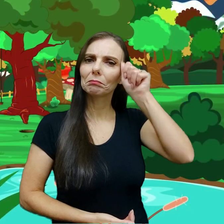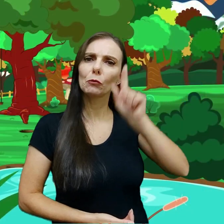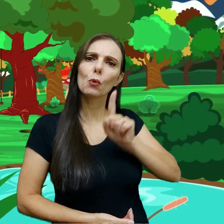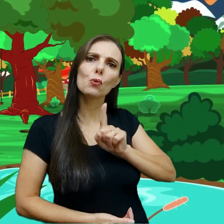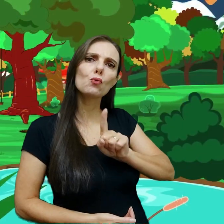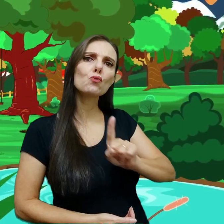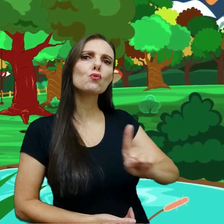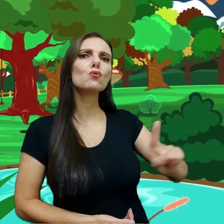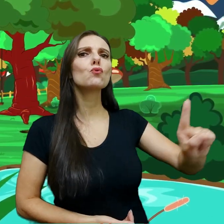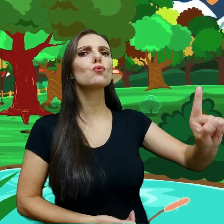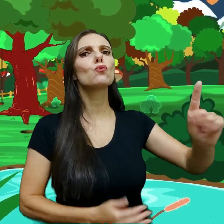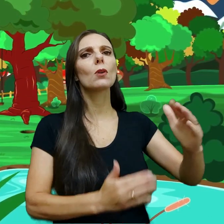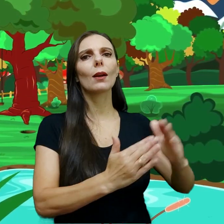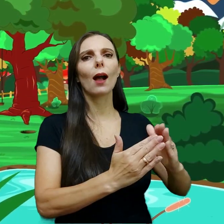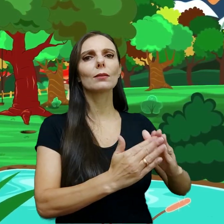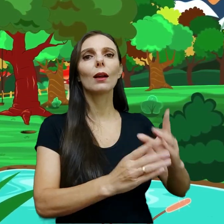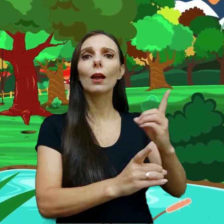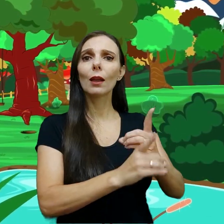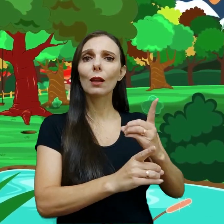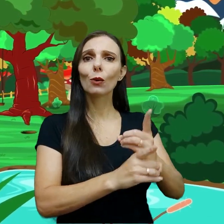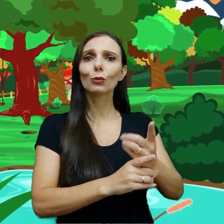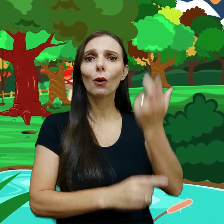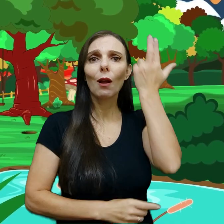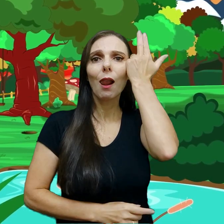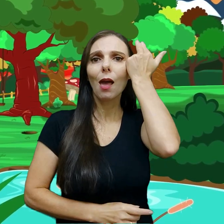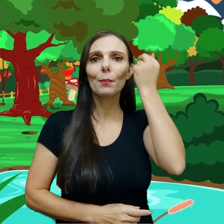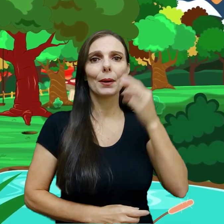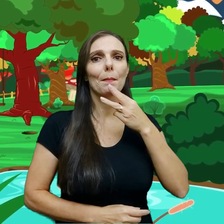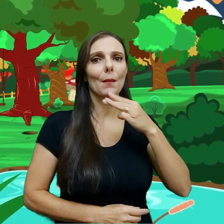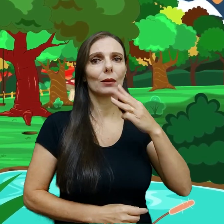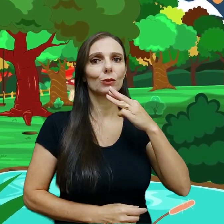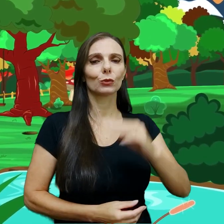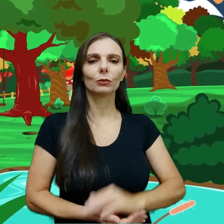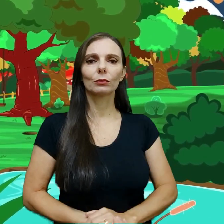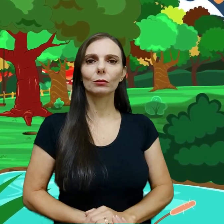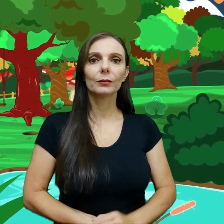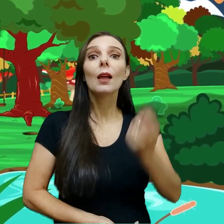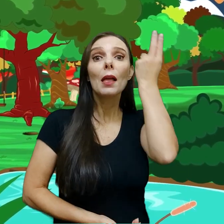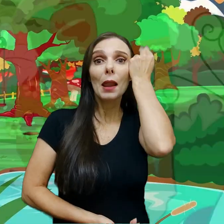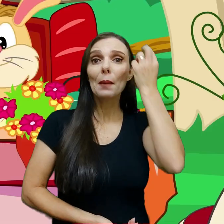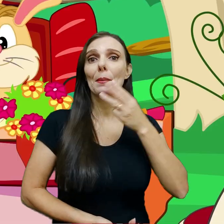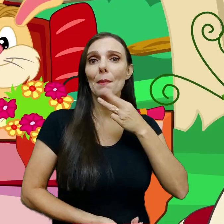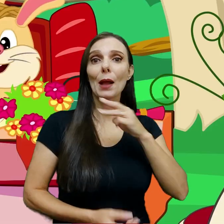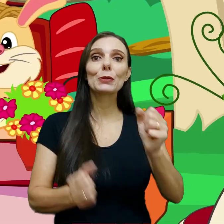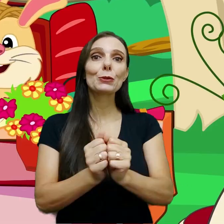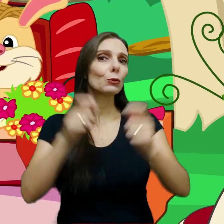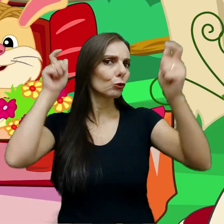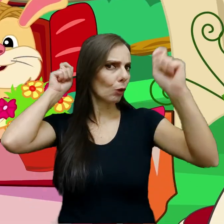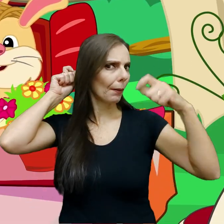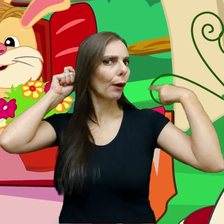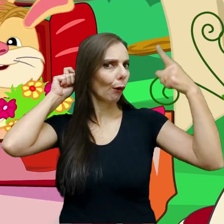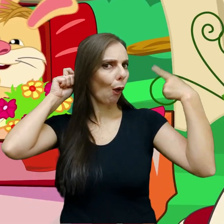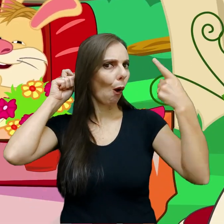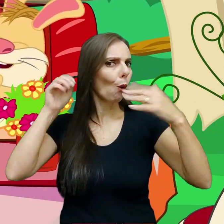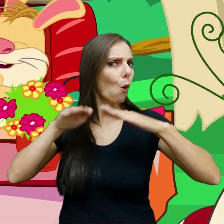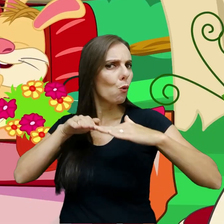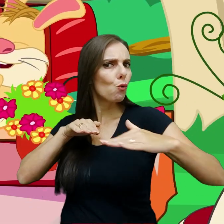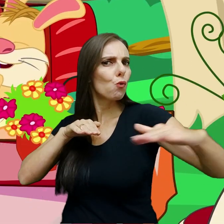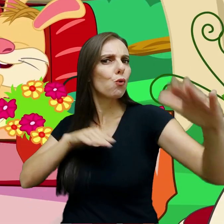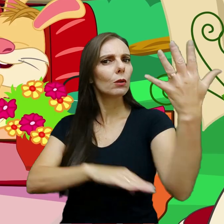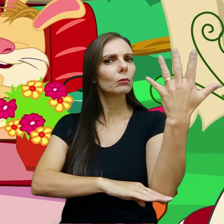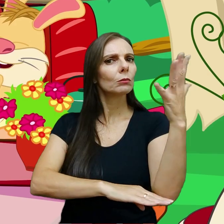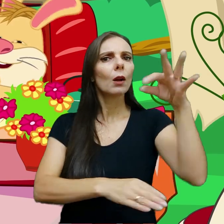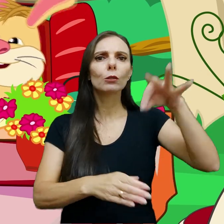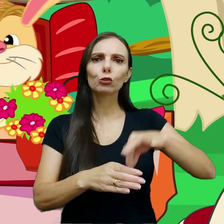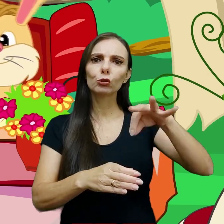Alice saiu da casa e logo após encontrou a lebre de março. Lebre de março estava tomando chá com o